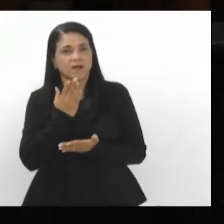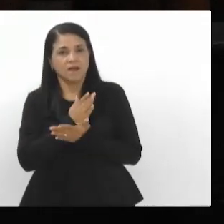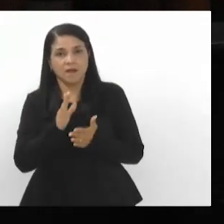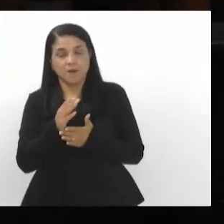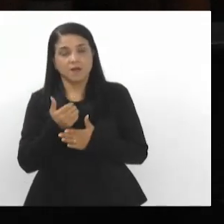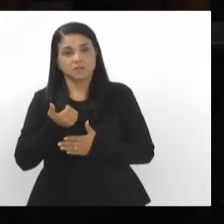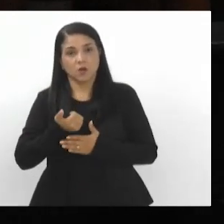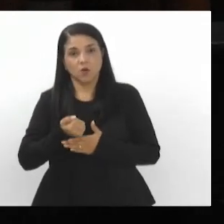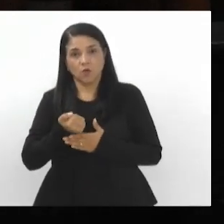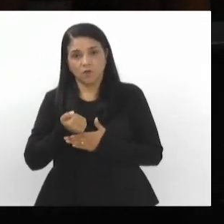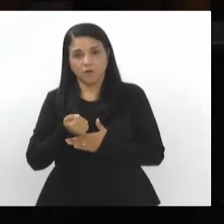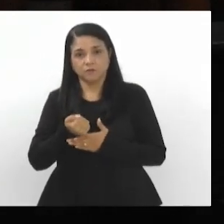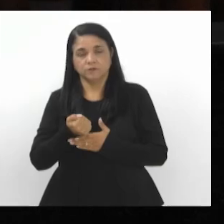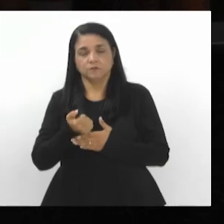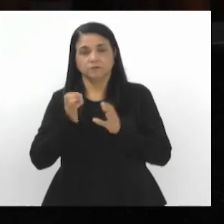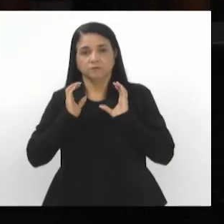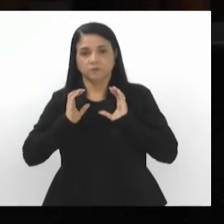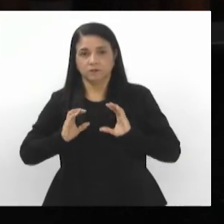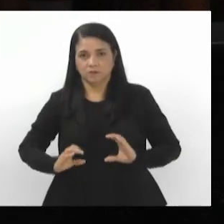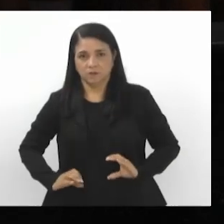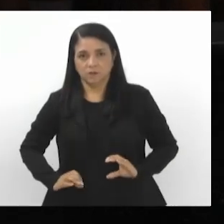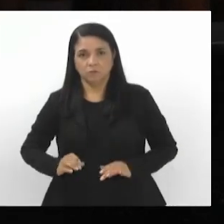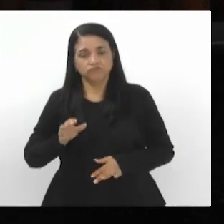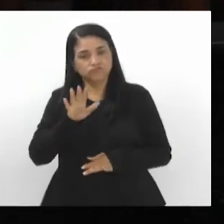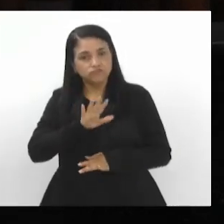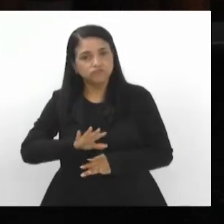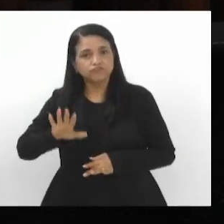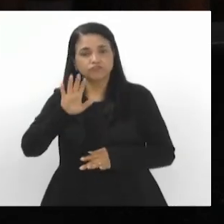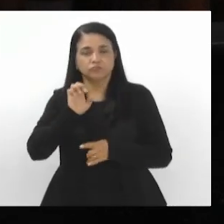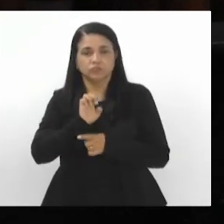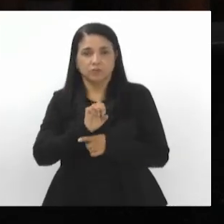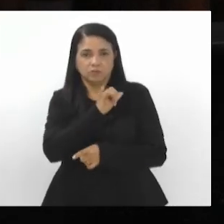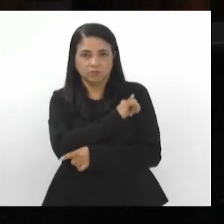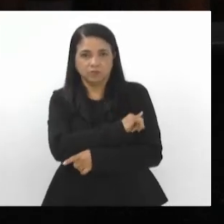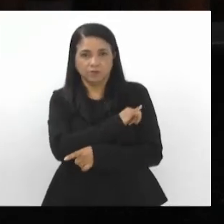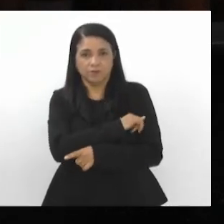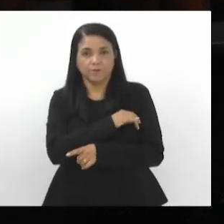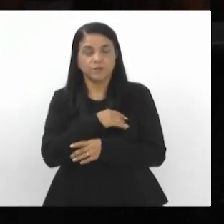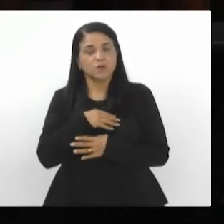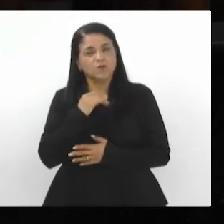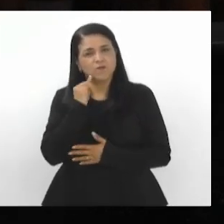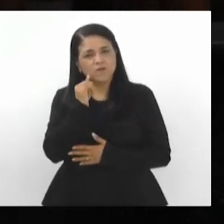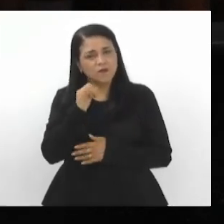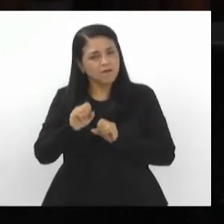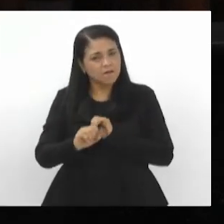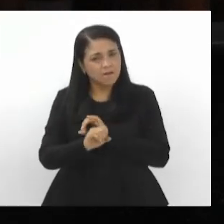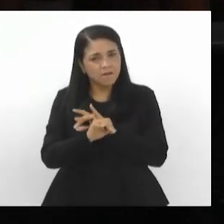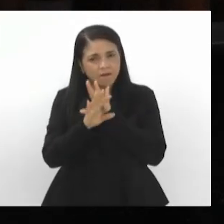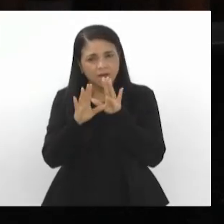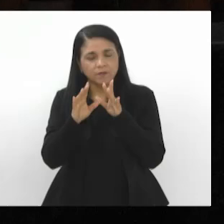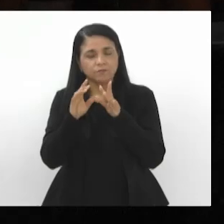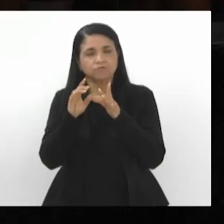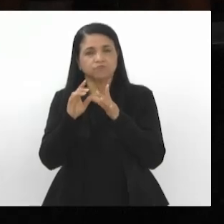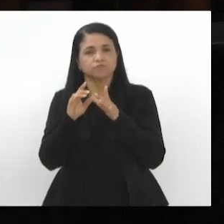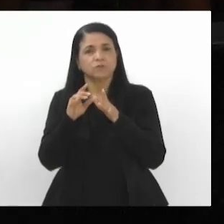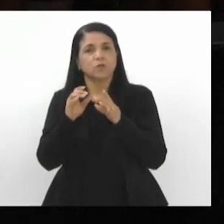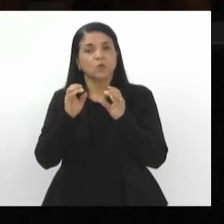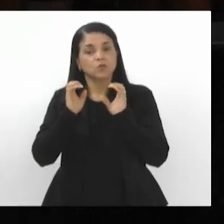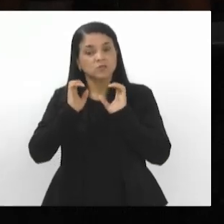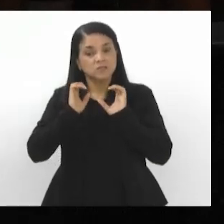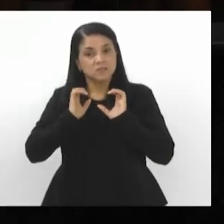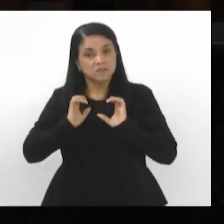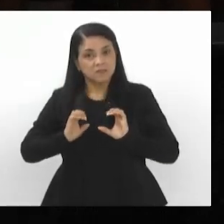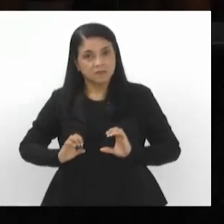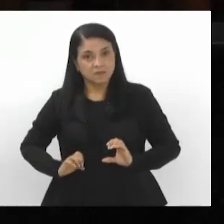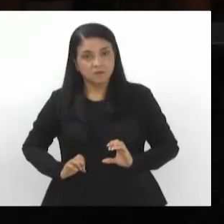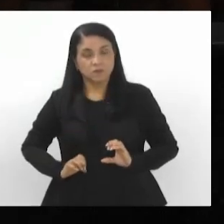que acontece para com o cidadão em todo o Rio de Janeiro. Mas eu queria deixar claro aqui um ponto, principalmente para o cidadão da cidade